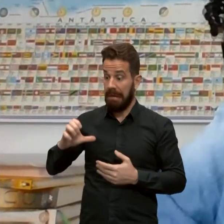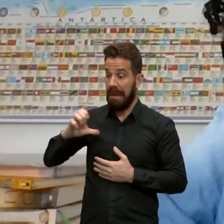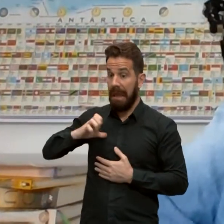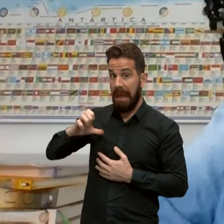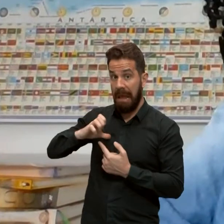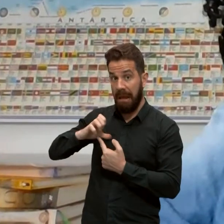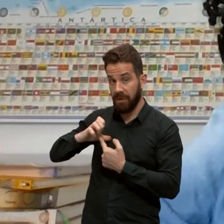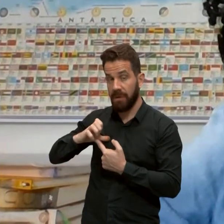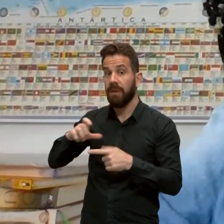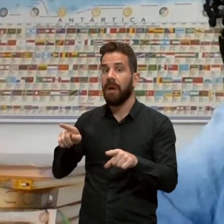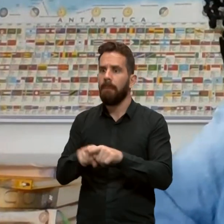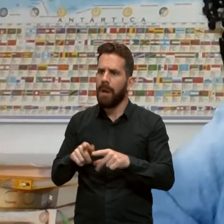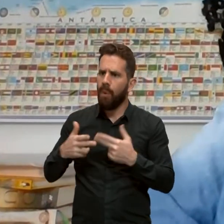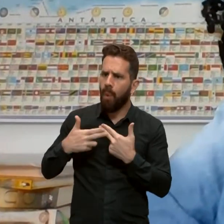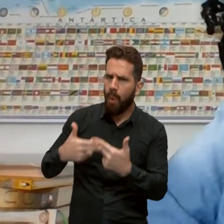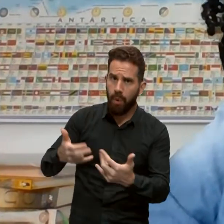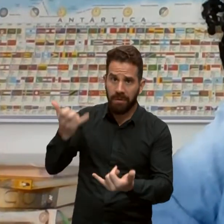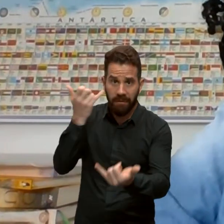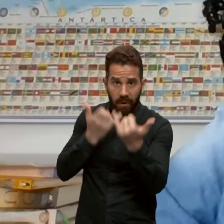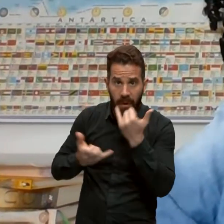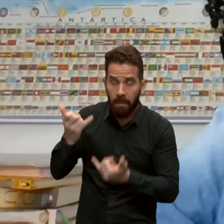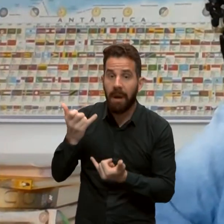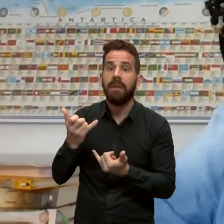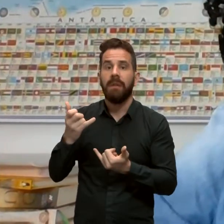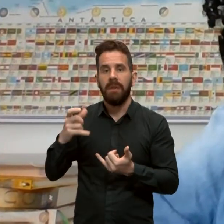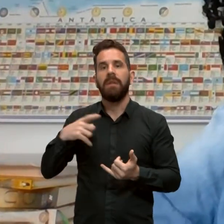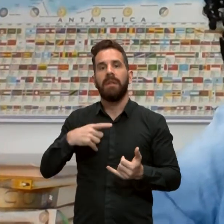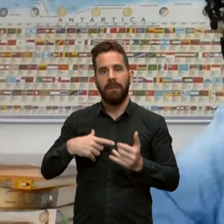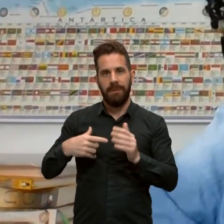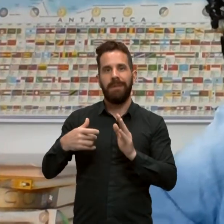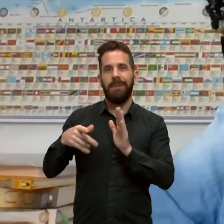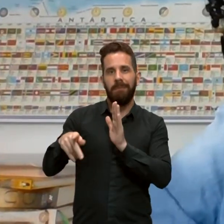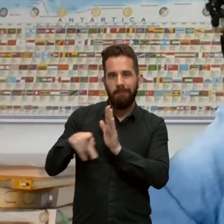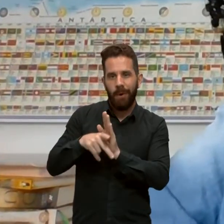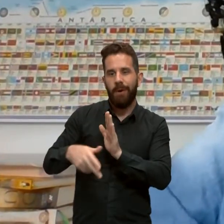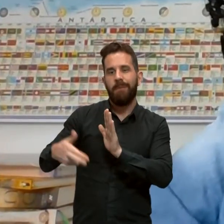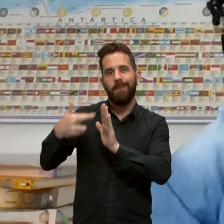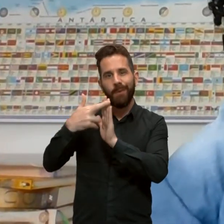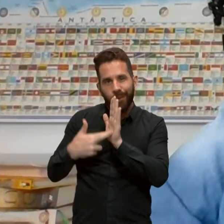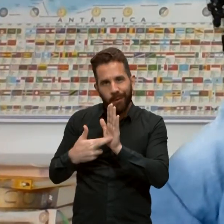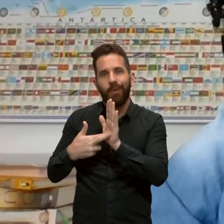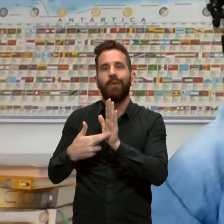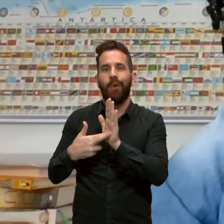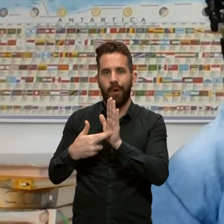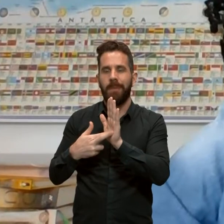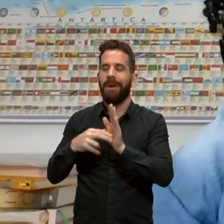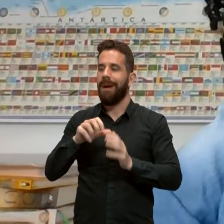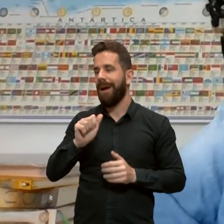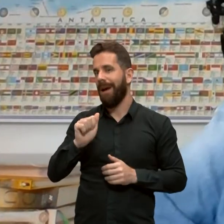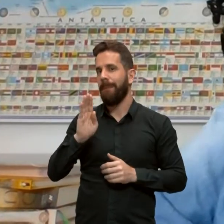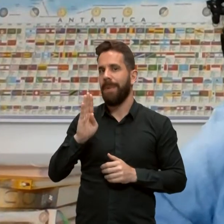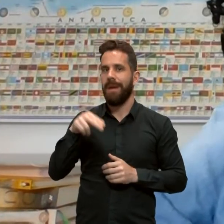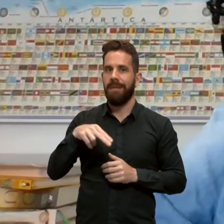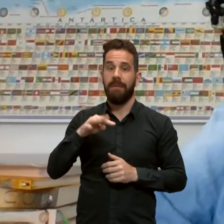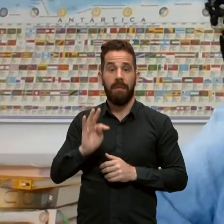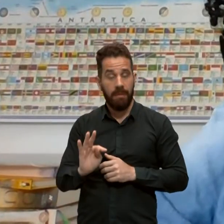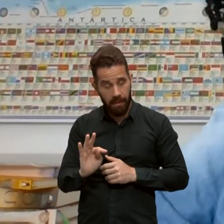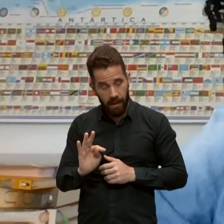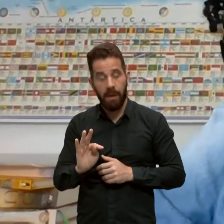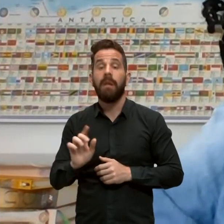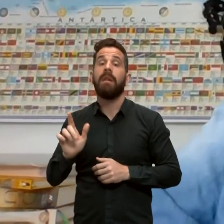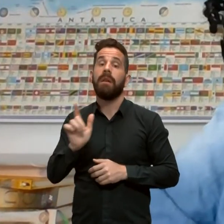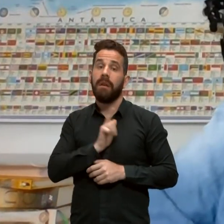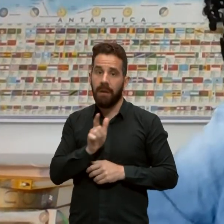da informação, a gente vai trabalhar com as normas técnicas de formatação de trabalhos escolares,